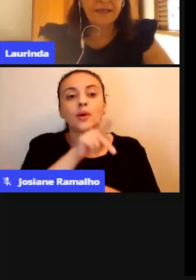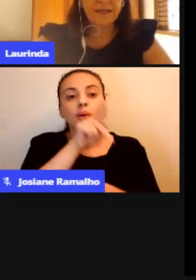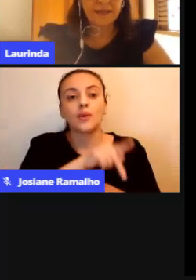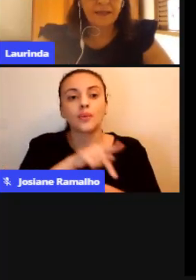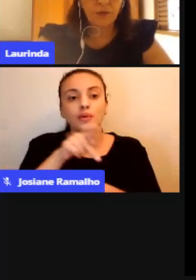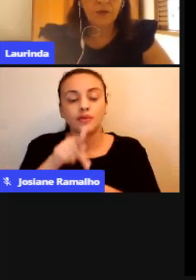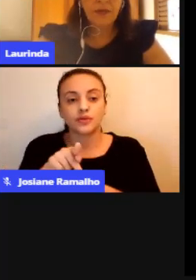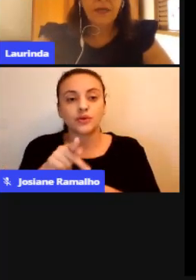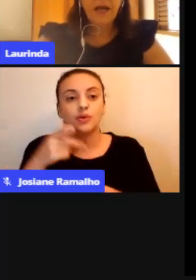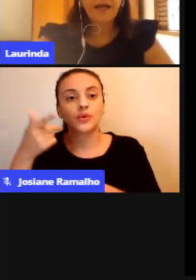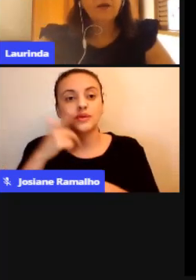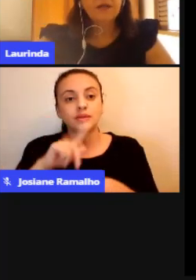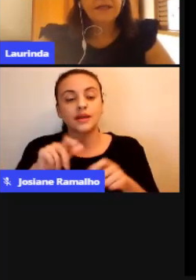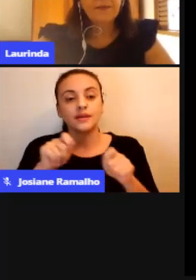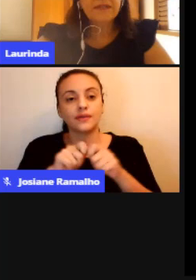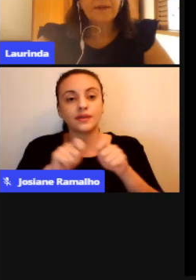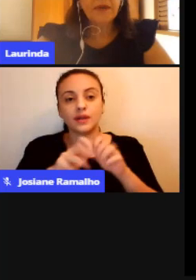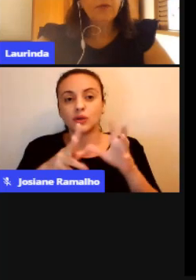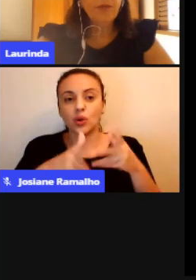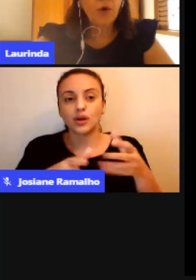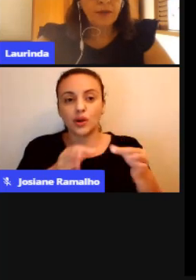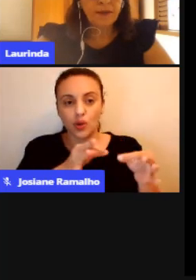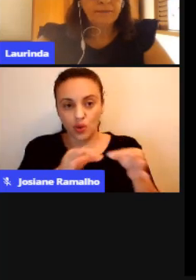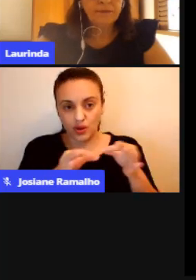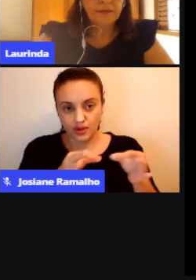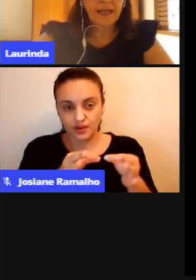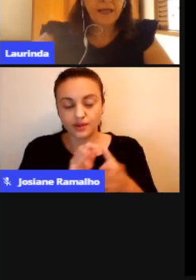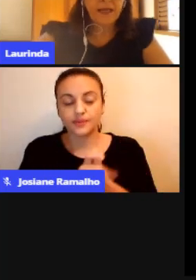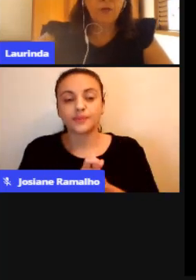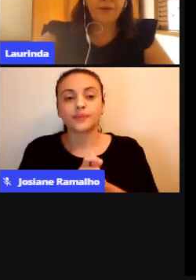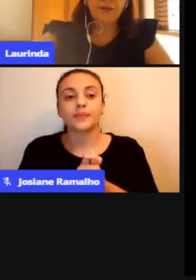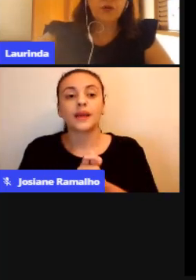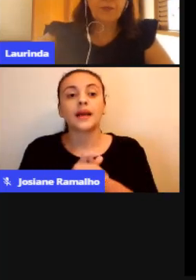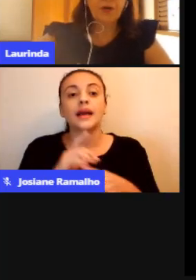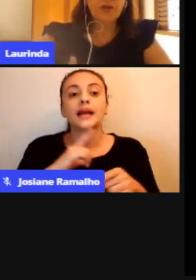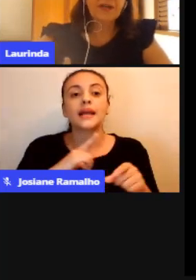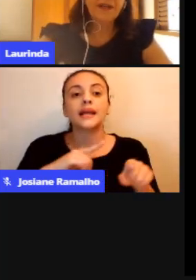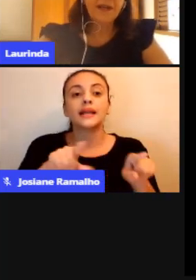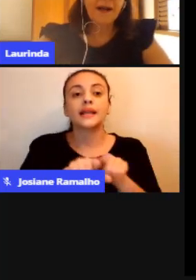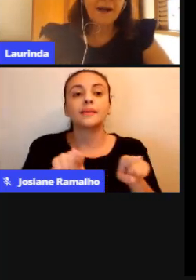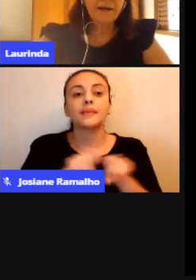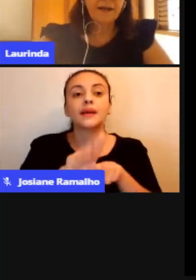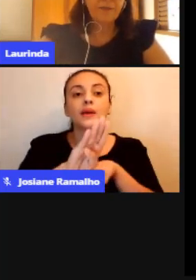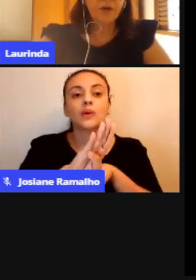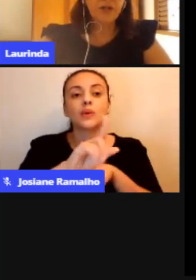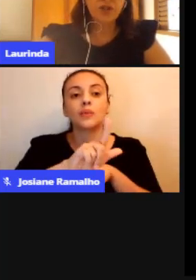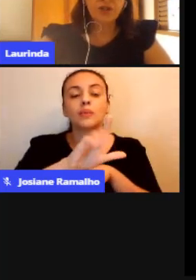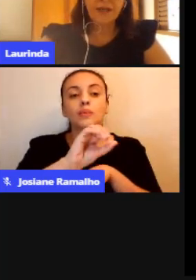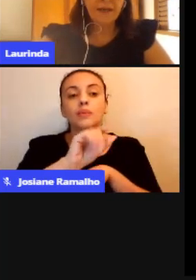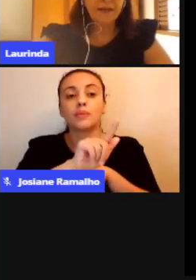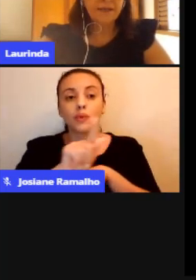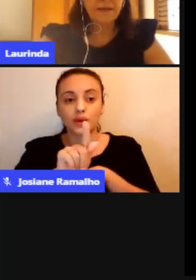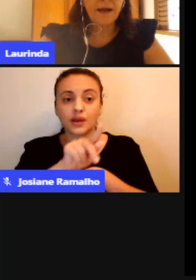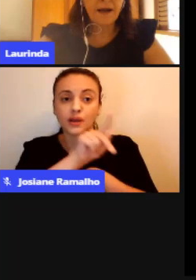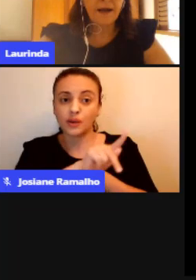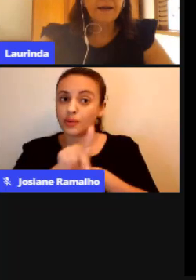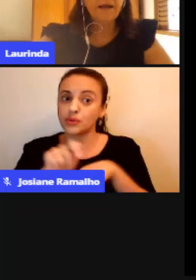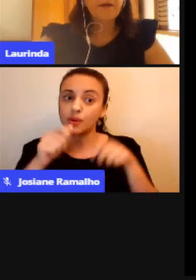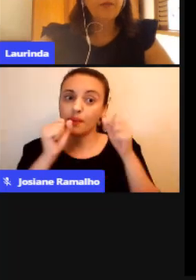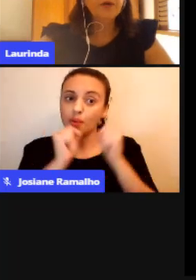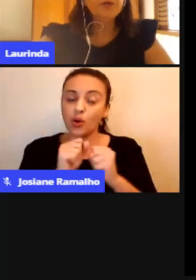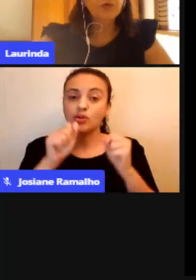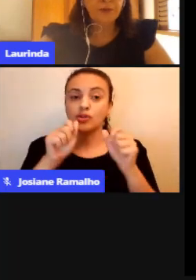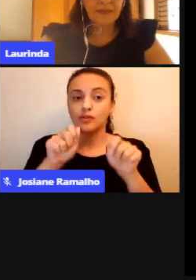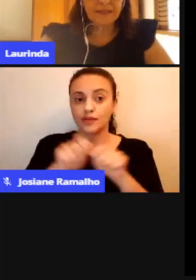essa organização. Aí nós temos também o blog, né? Que o professor pode criar, ele pode